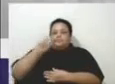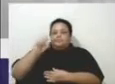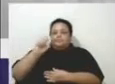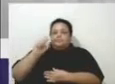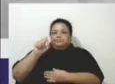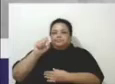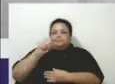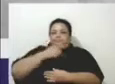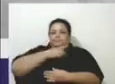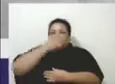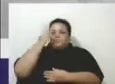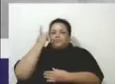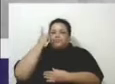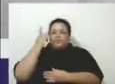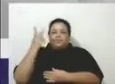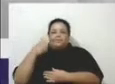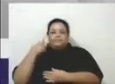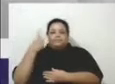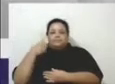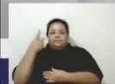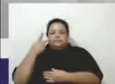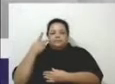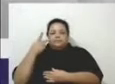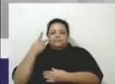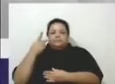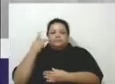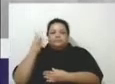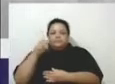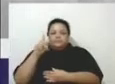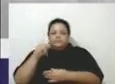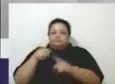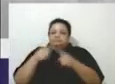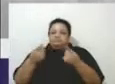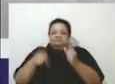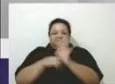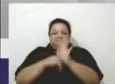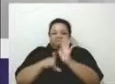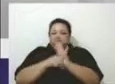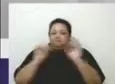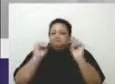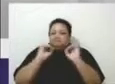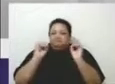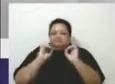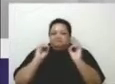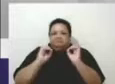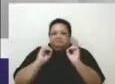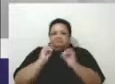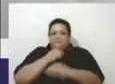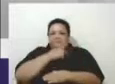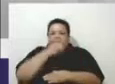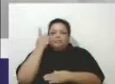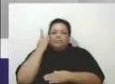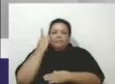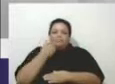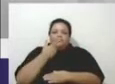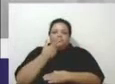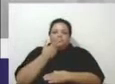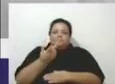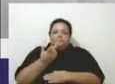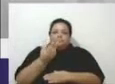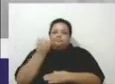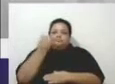torna Vereador e não faz projeto de lei Isso sim é desnecessário então assim a pessoa falar que não é